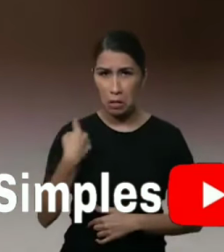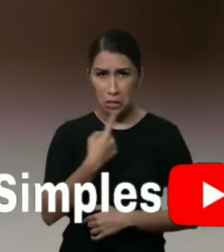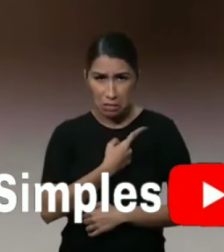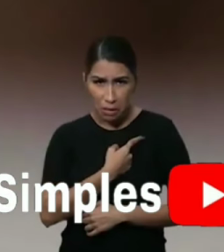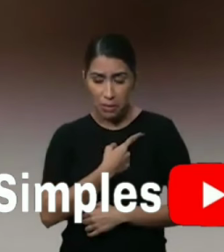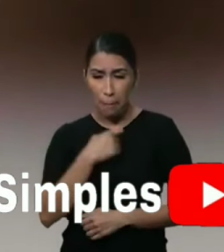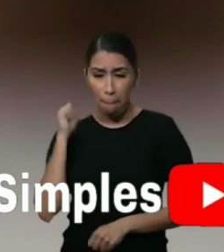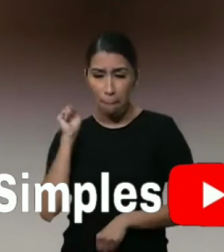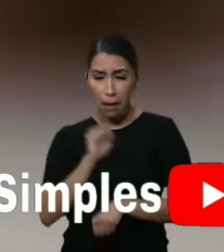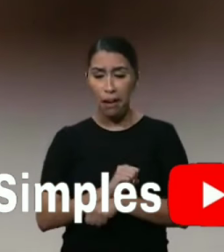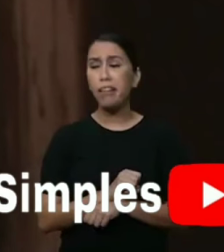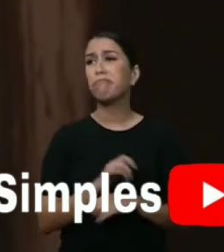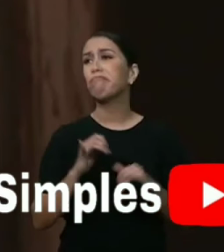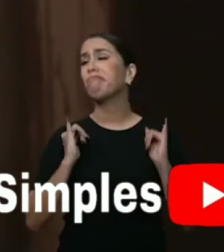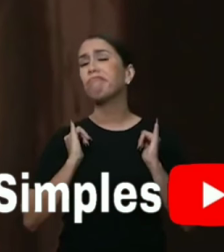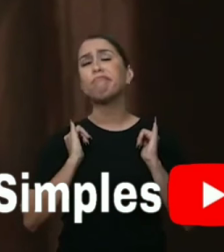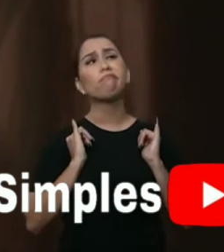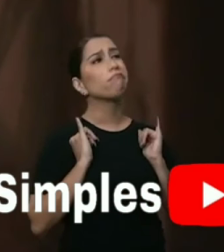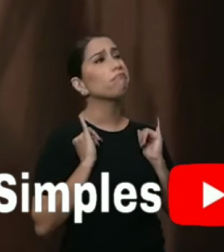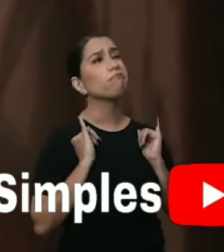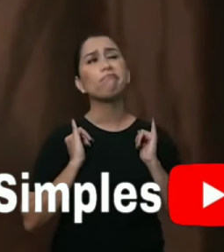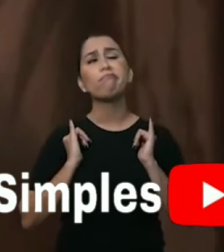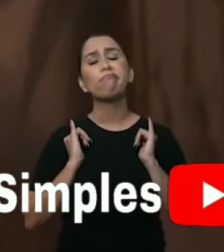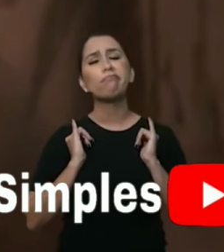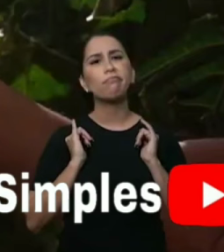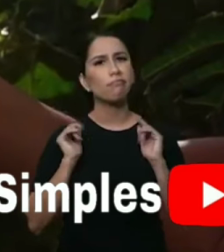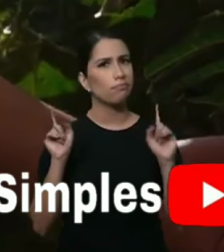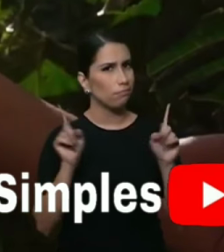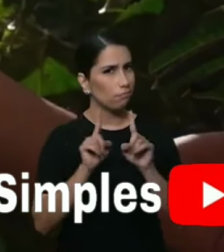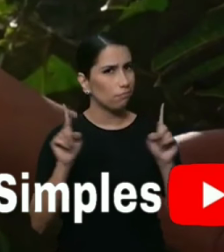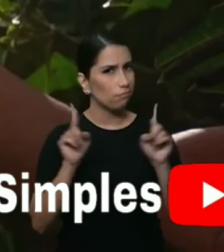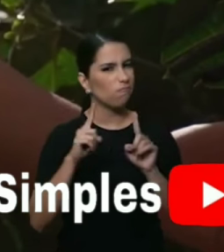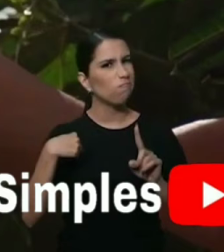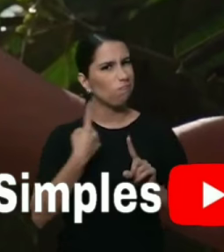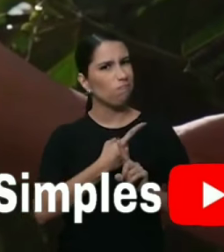sentar e esperar cair do céu. Vamos à batalha.